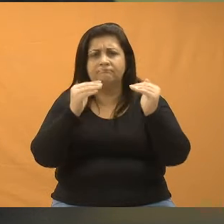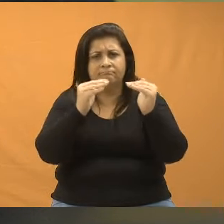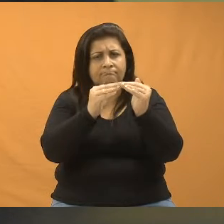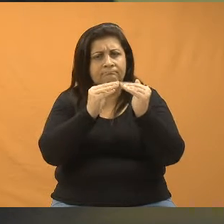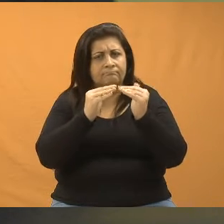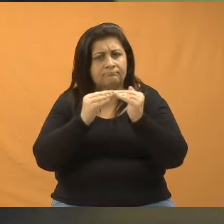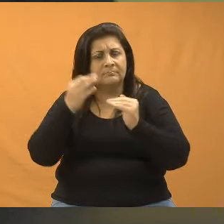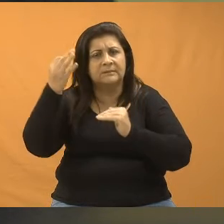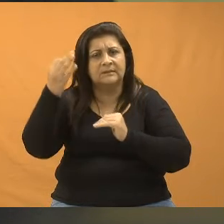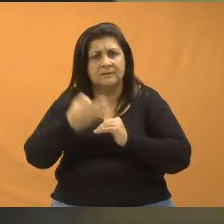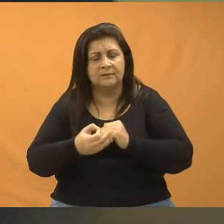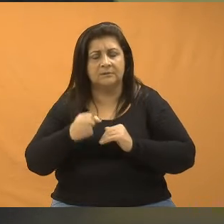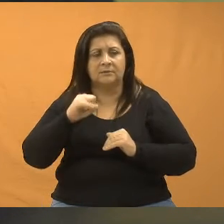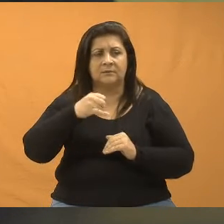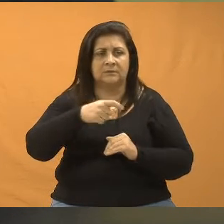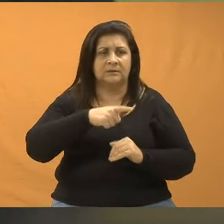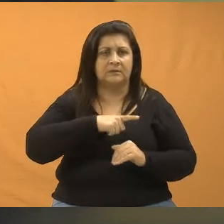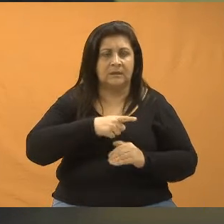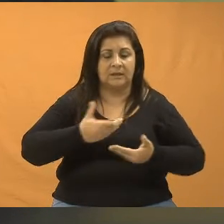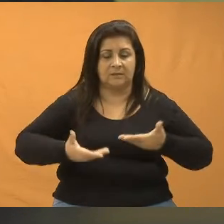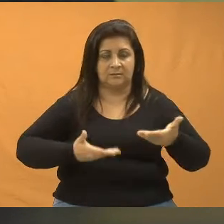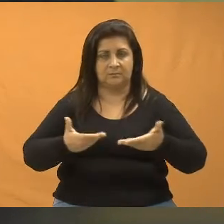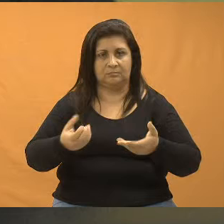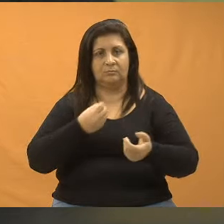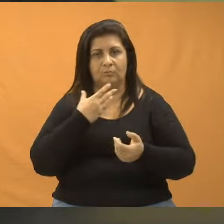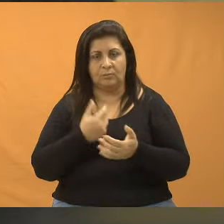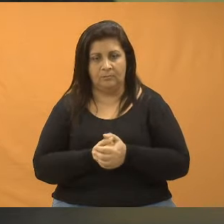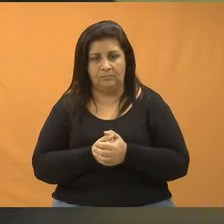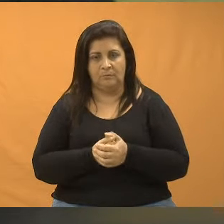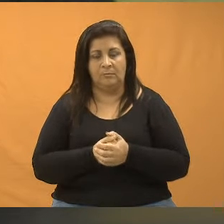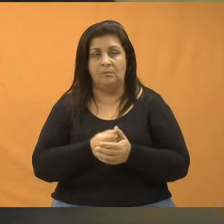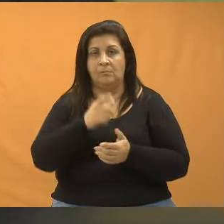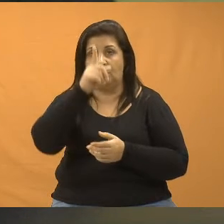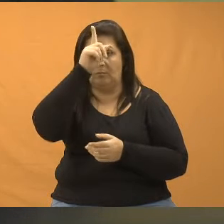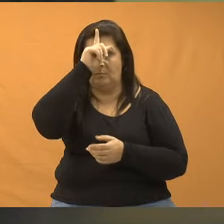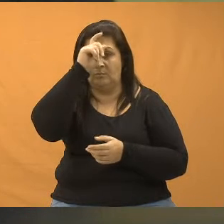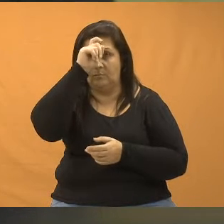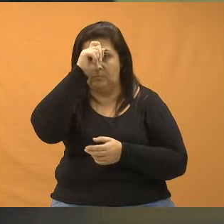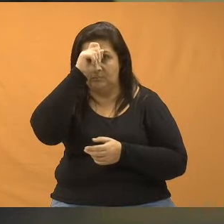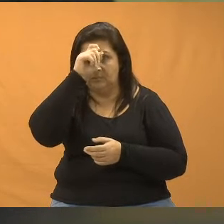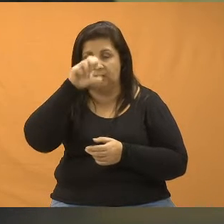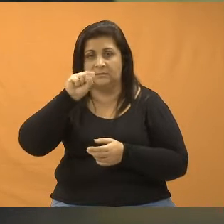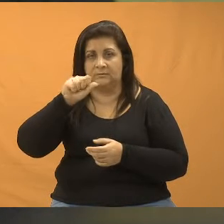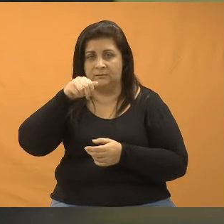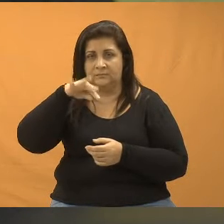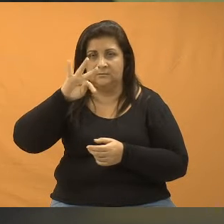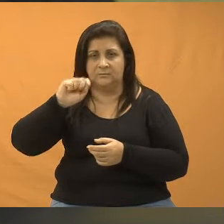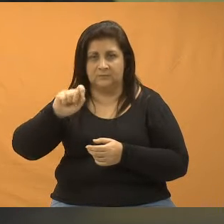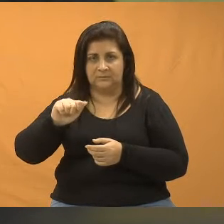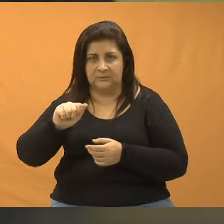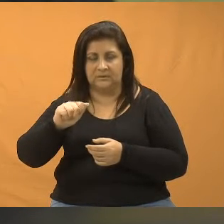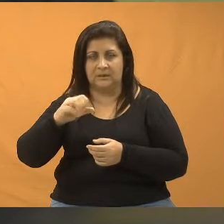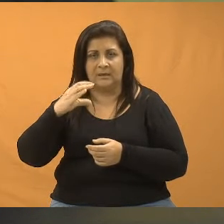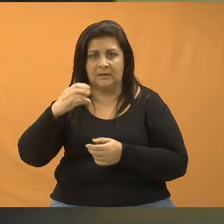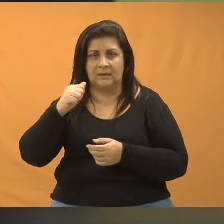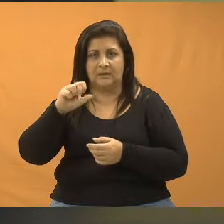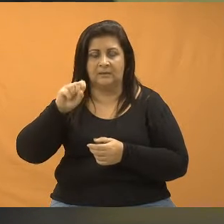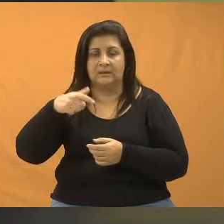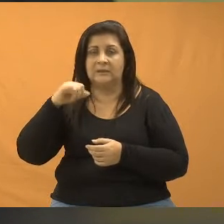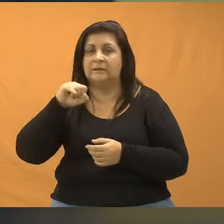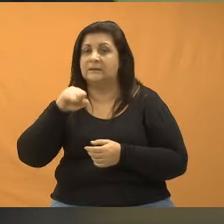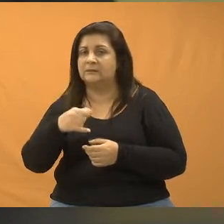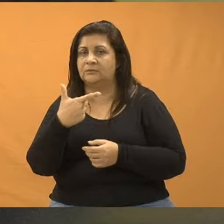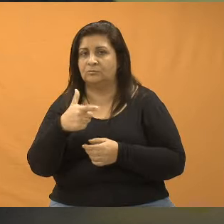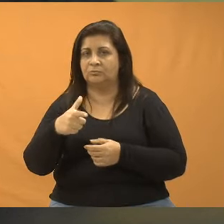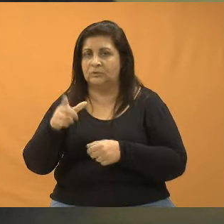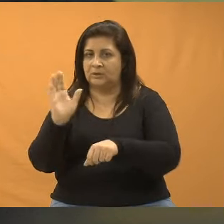assegure o atendimento ao cidadão jacariense. E a Santa Casa de Jacareí, sem o município, quebra totalmente, porque hoje